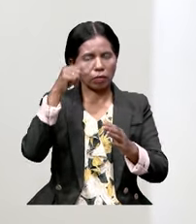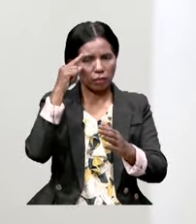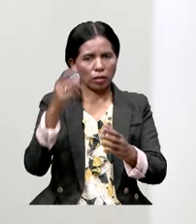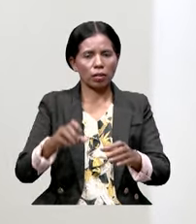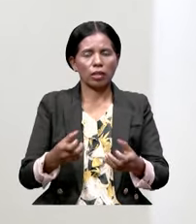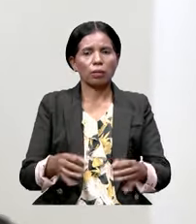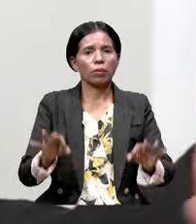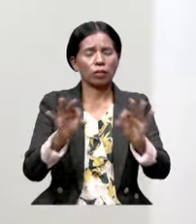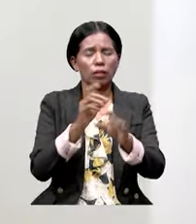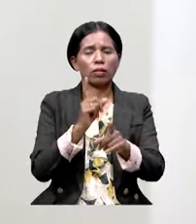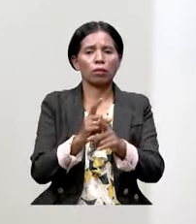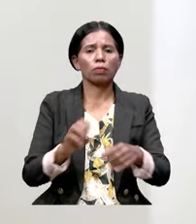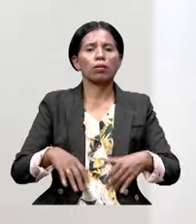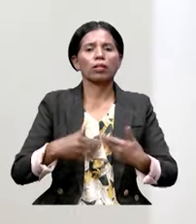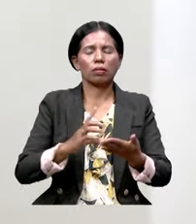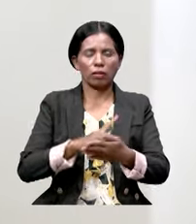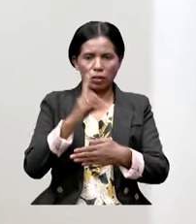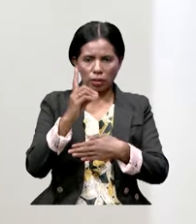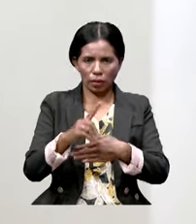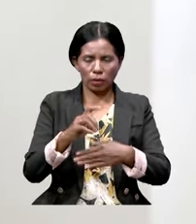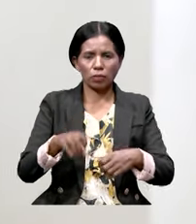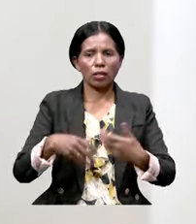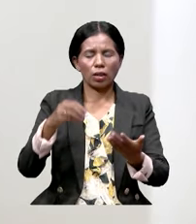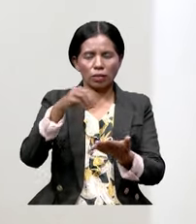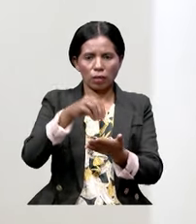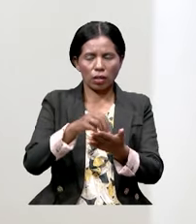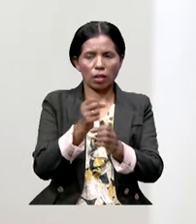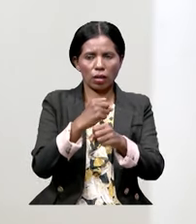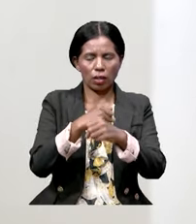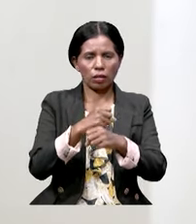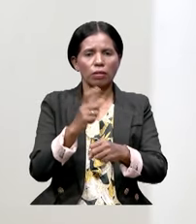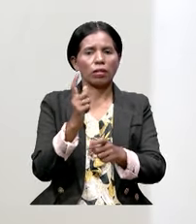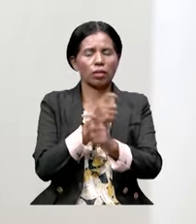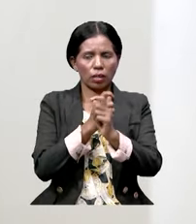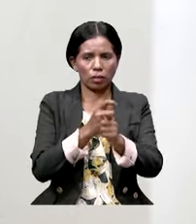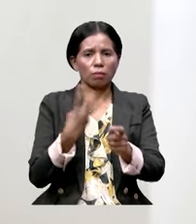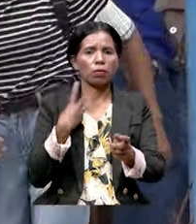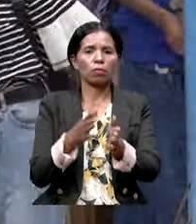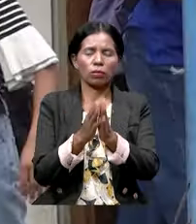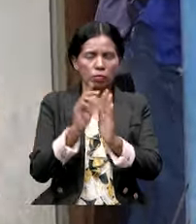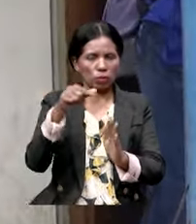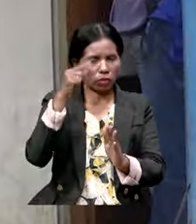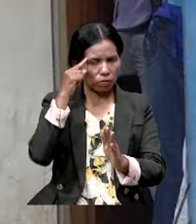isa atu desenvolve a isa atu kria ida ne abuso pa trabalho executivo.